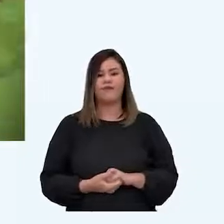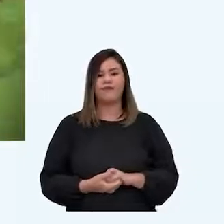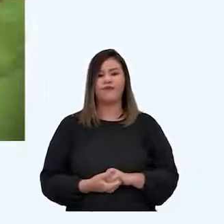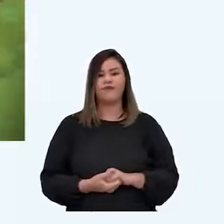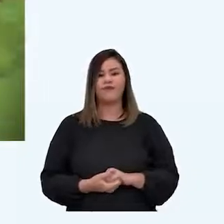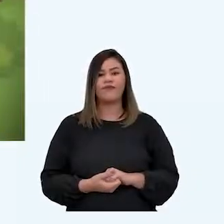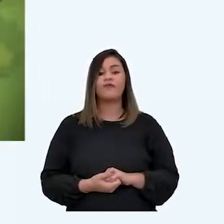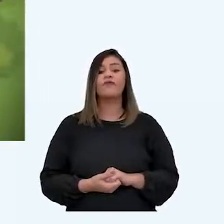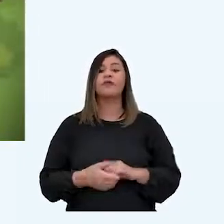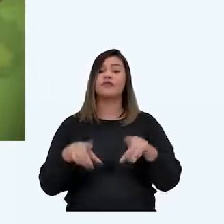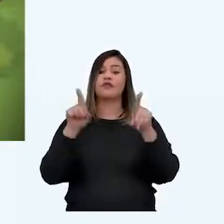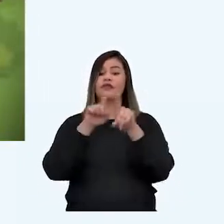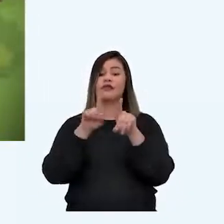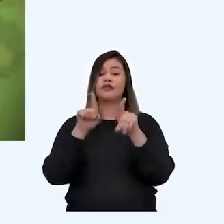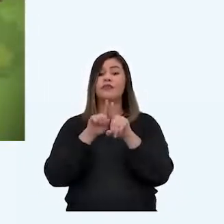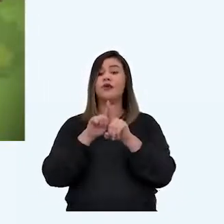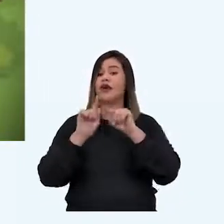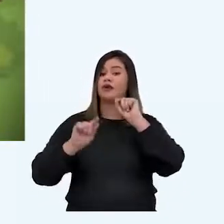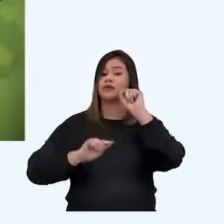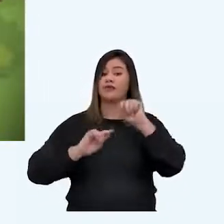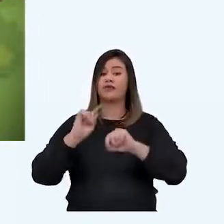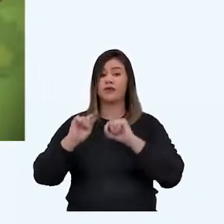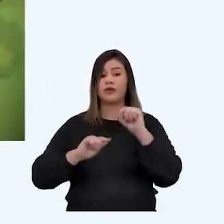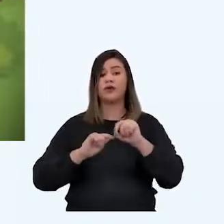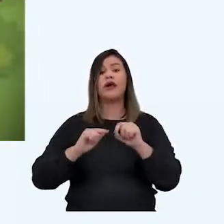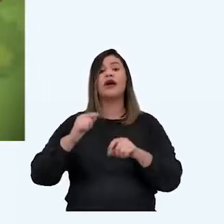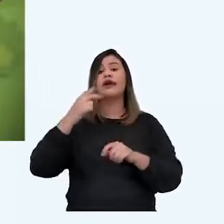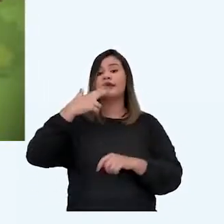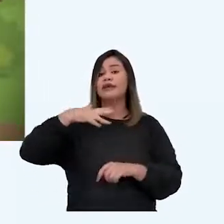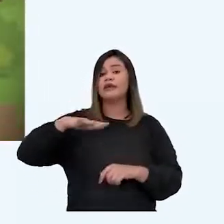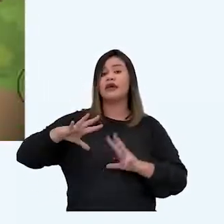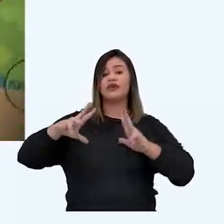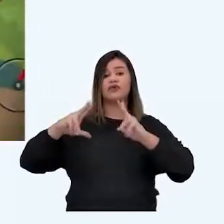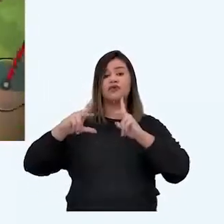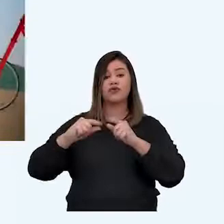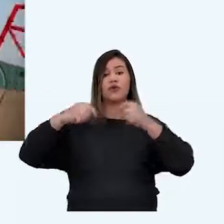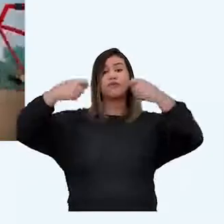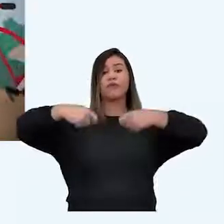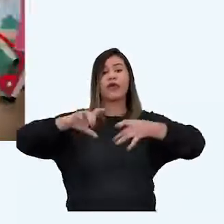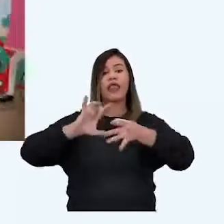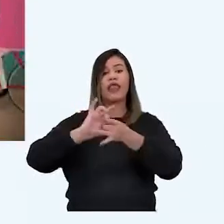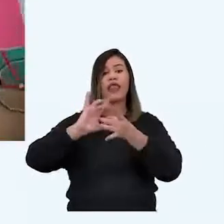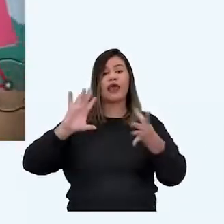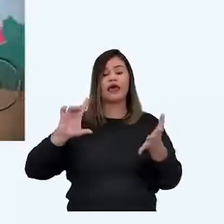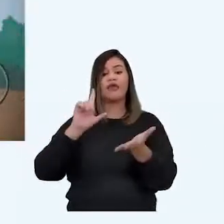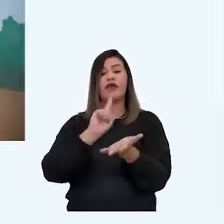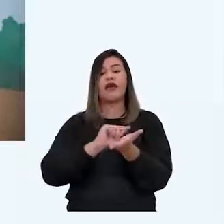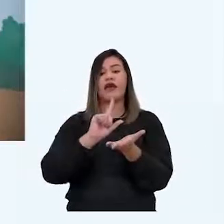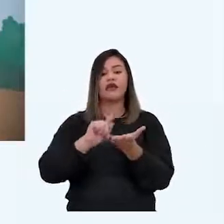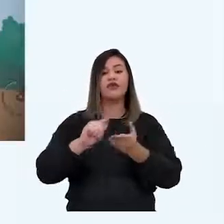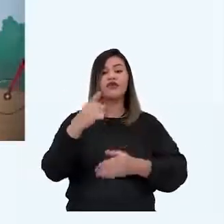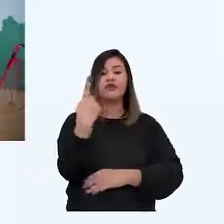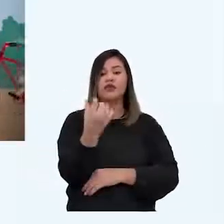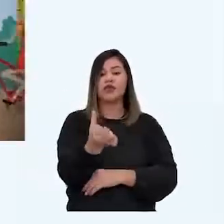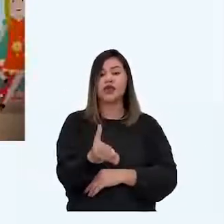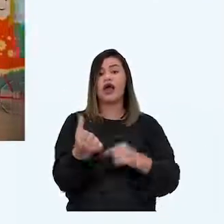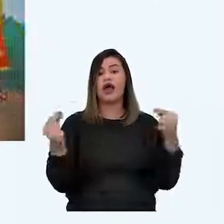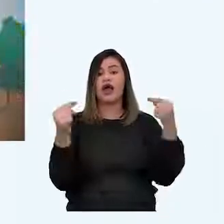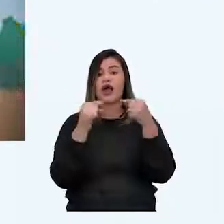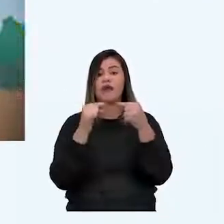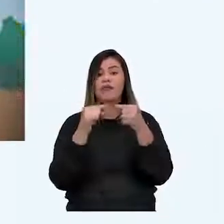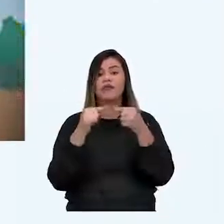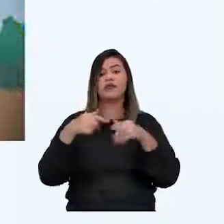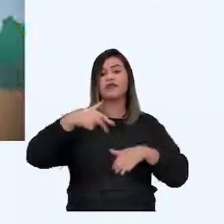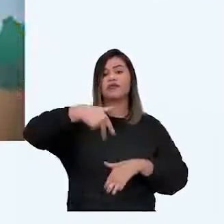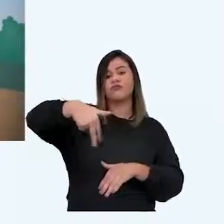O Estatuto também estabelece que toda criança tem direito à liberdade. O artigo 16 prevê o direito de